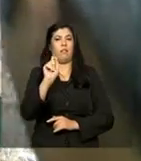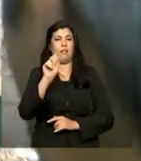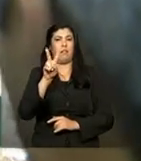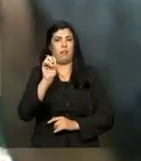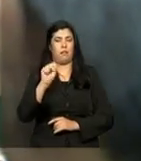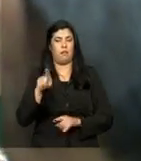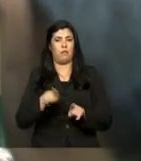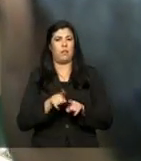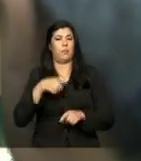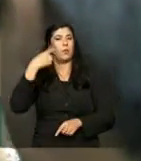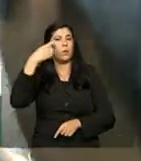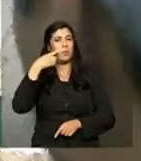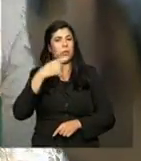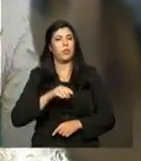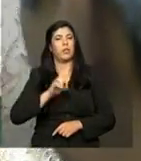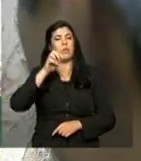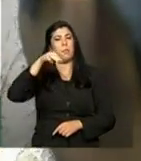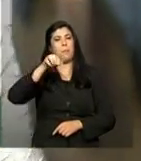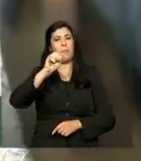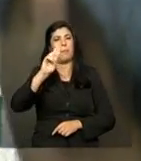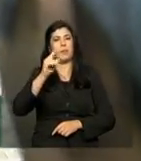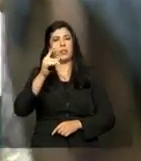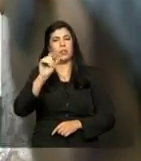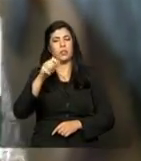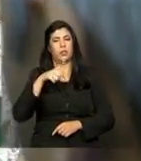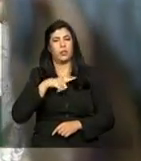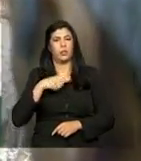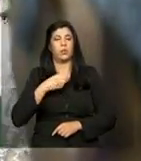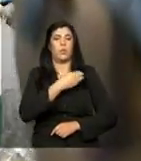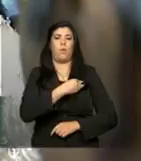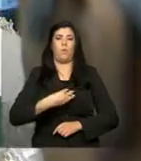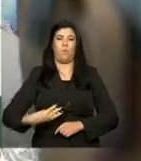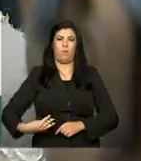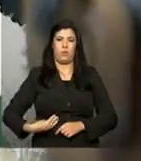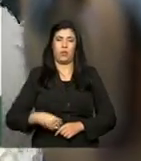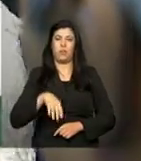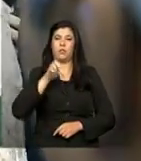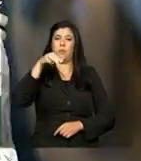deputado Gilmar Machado, o ministro-chefe da Casa Civil Aloysio Mercadante,